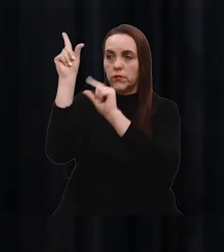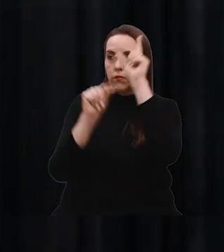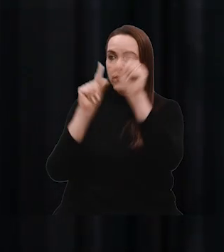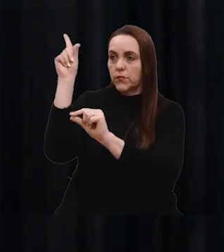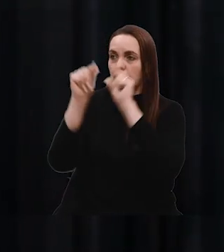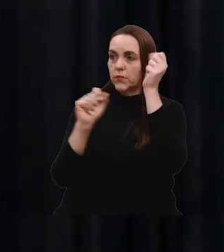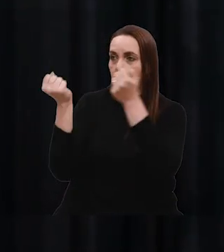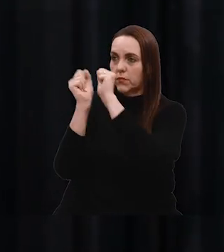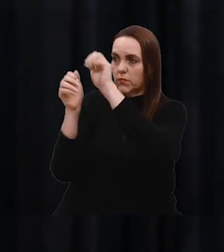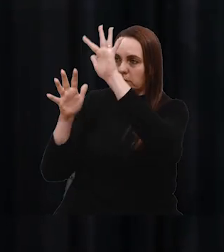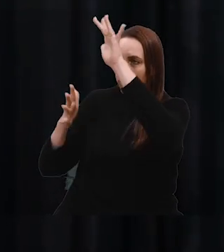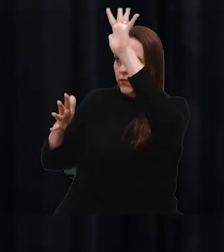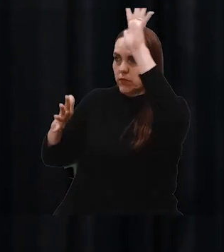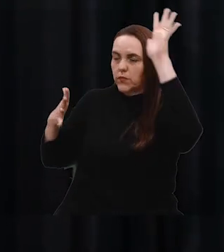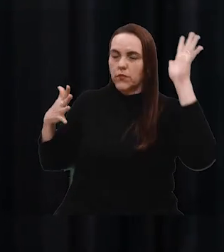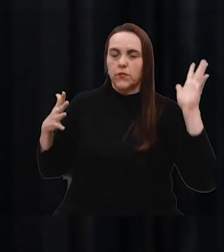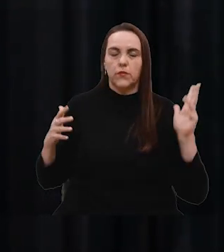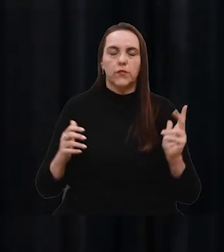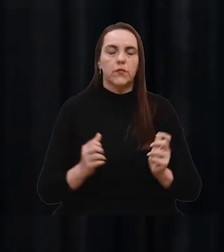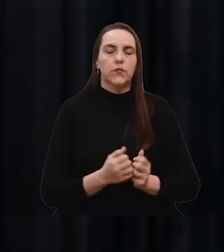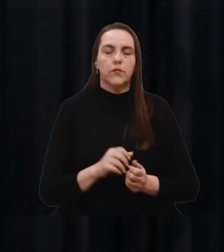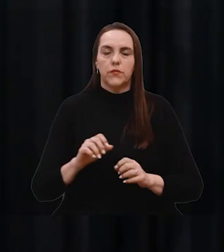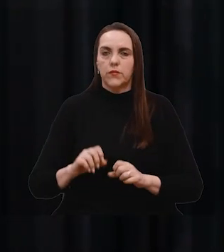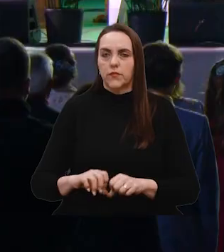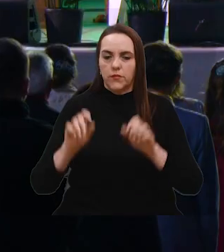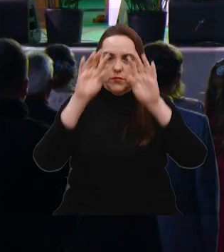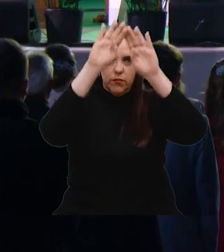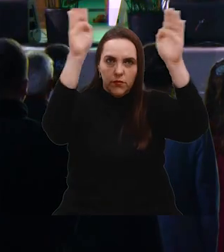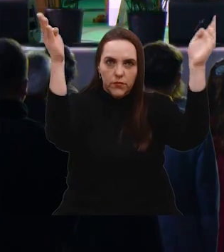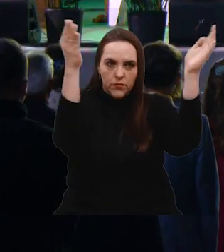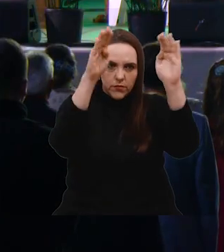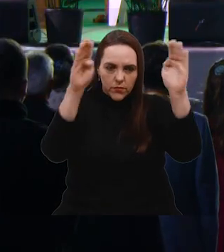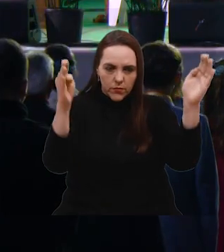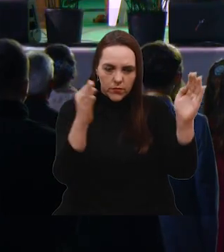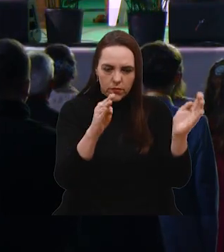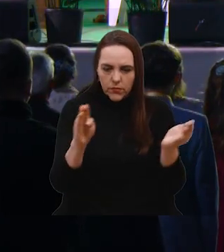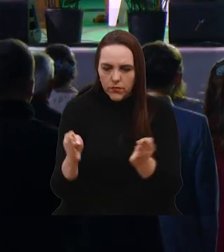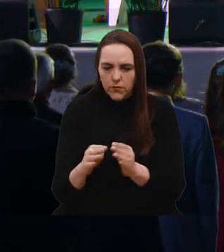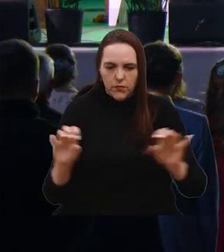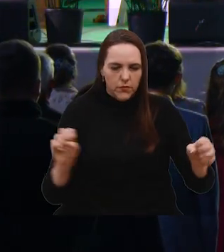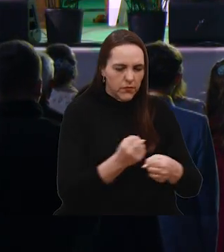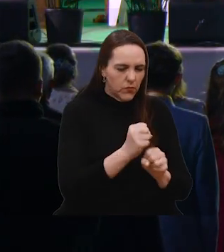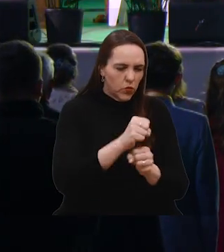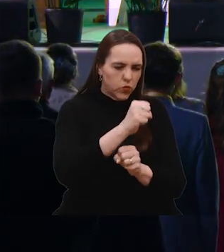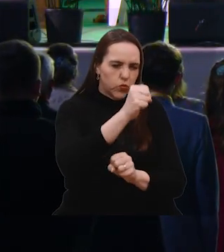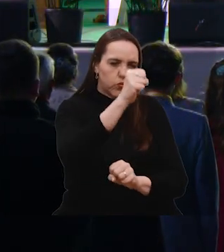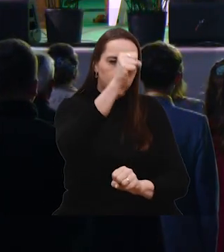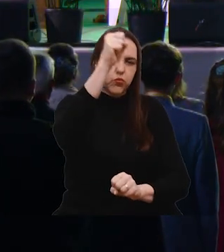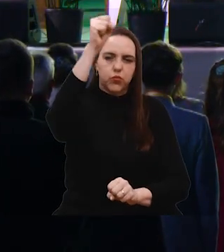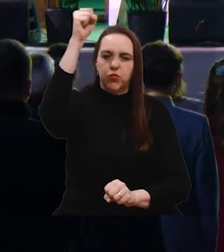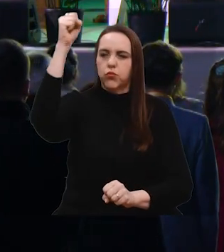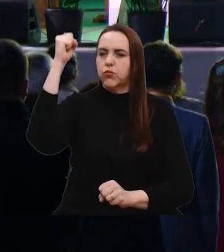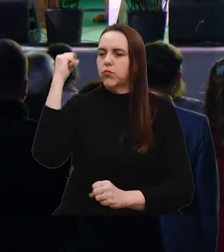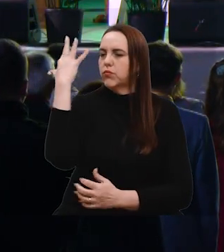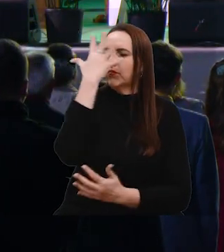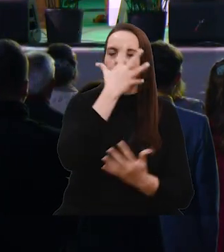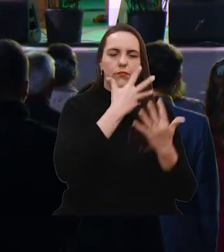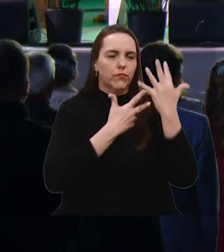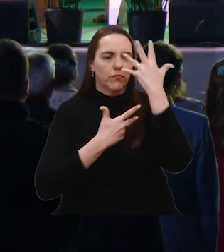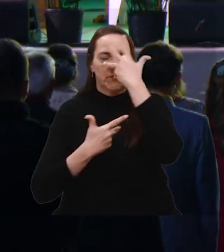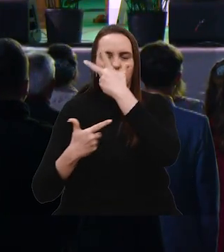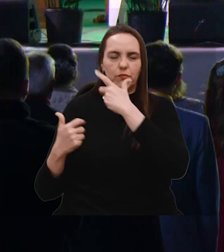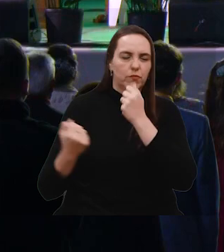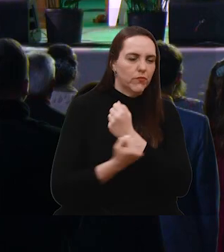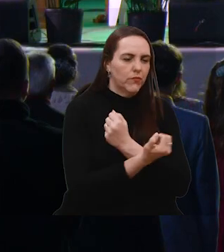céu risonho e límpido, a imagem do cruzeiro resplandece. Gigante